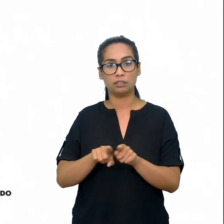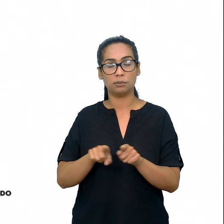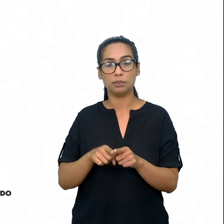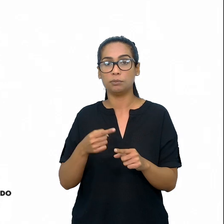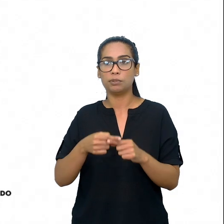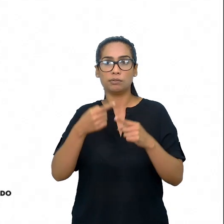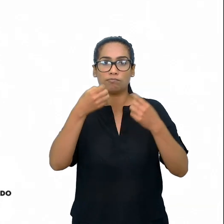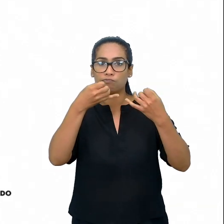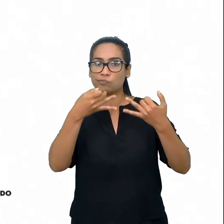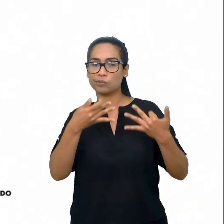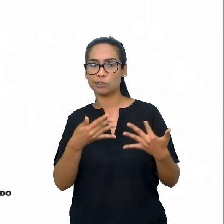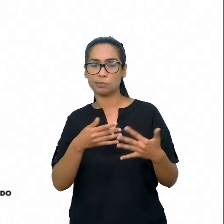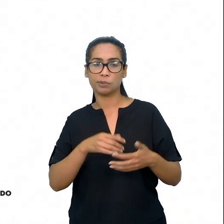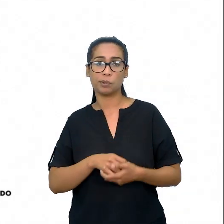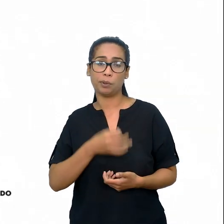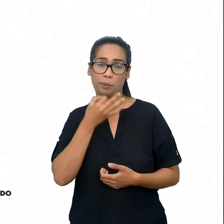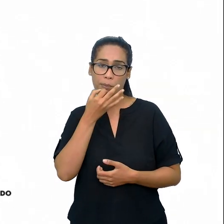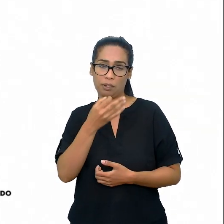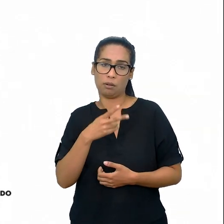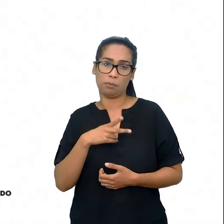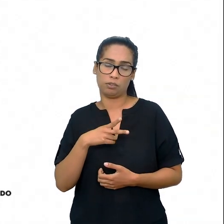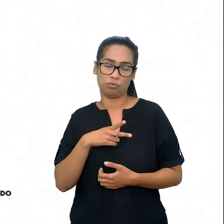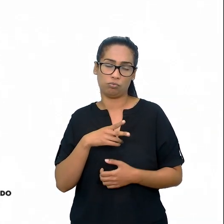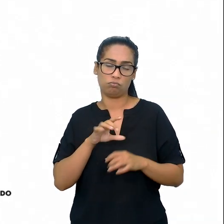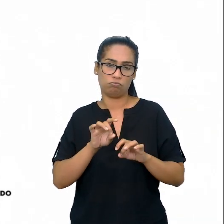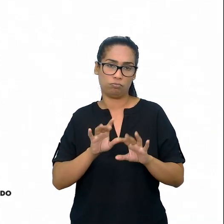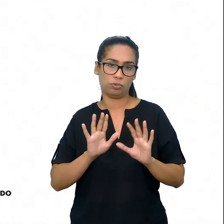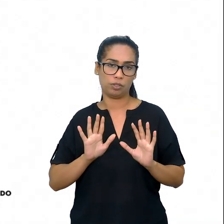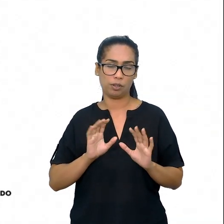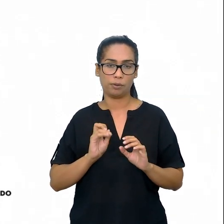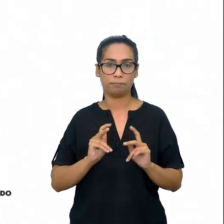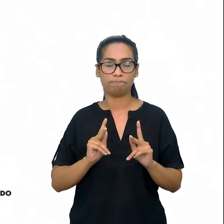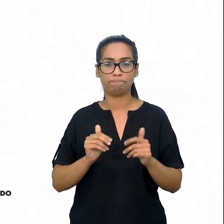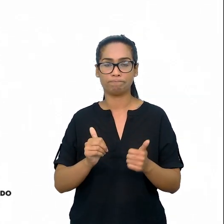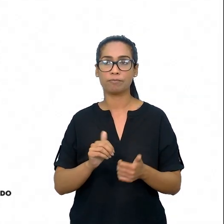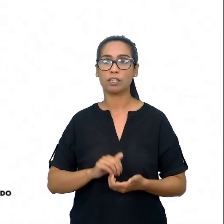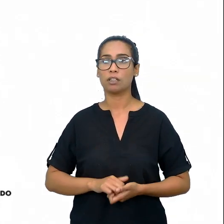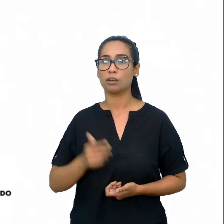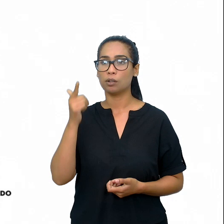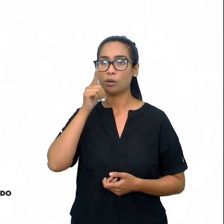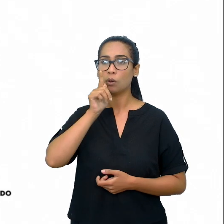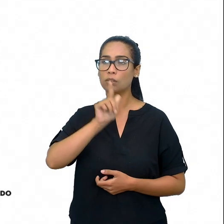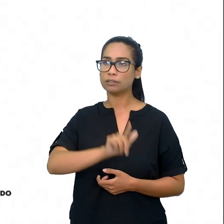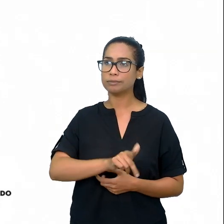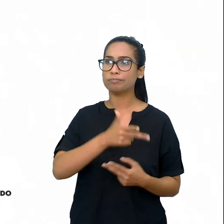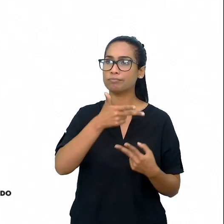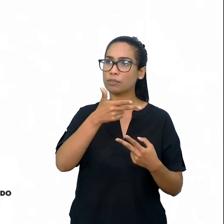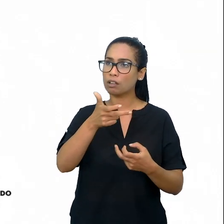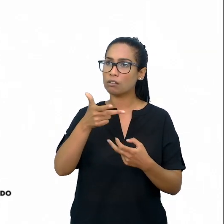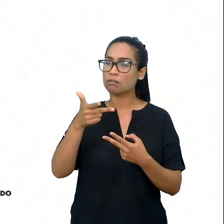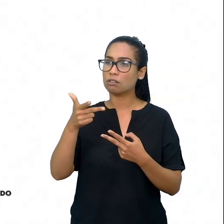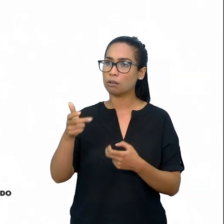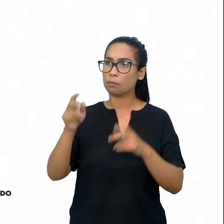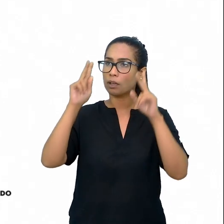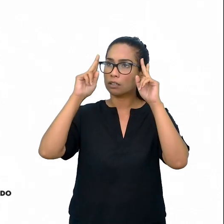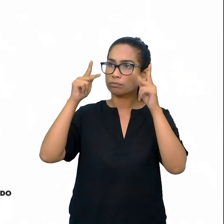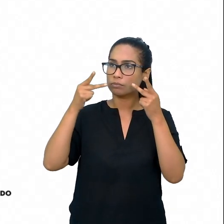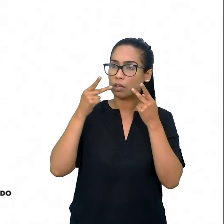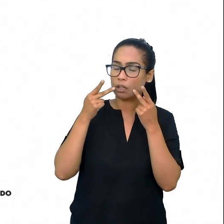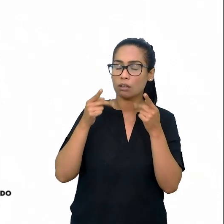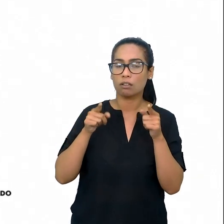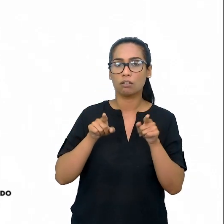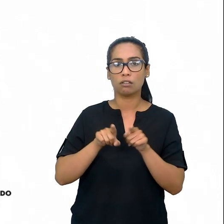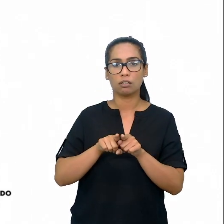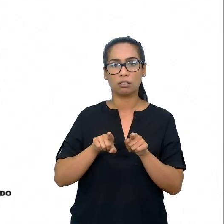opinião particular minha, que eu aproveito para colocar aqui. Vocês devem perceber que existe até, eles até deixam, né,